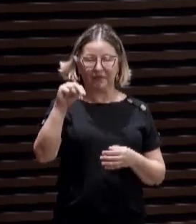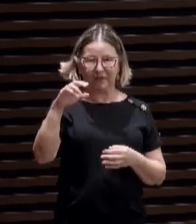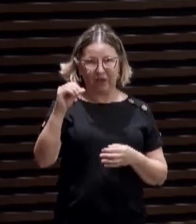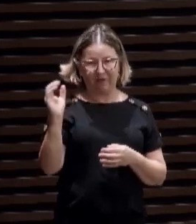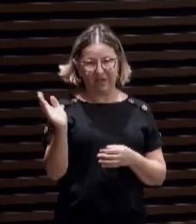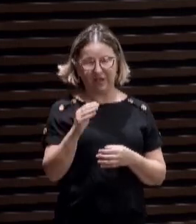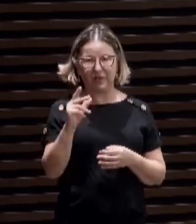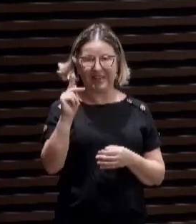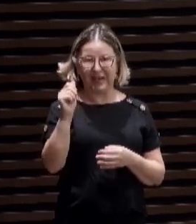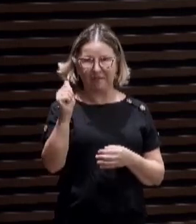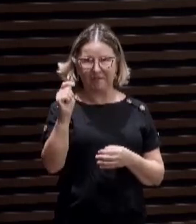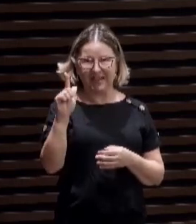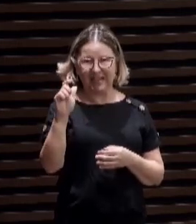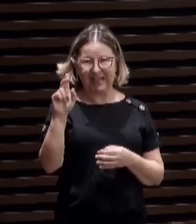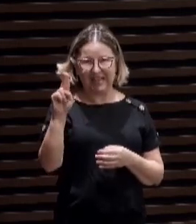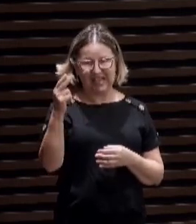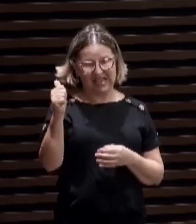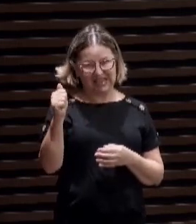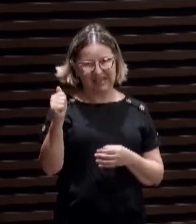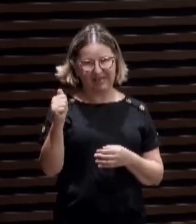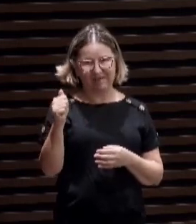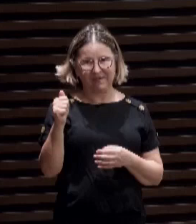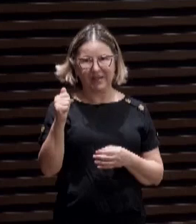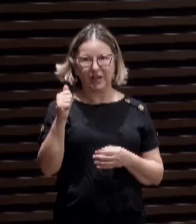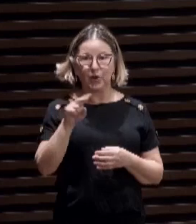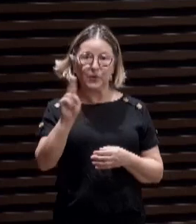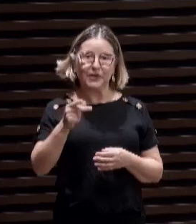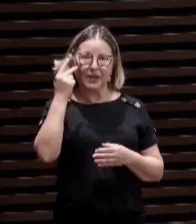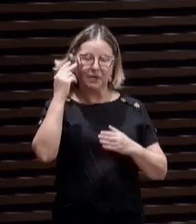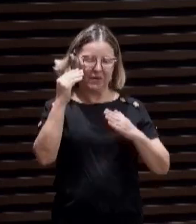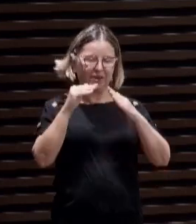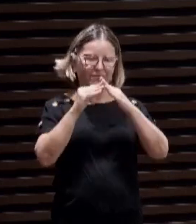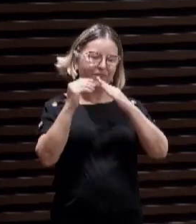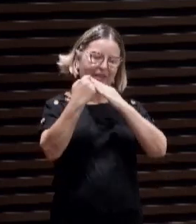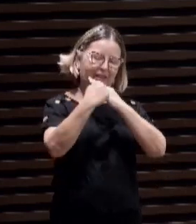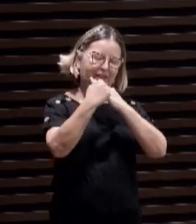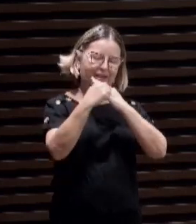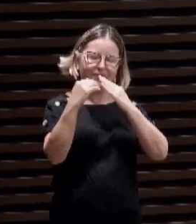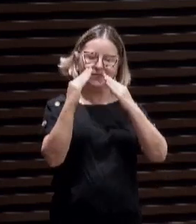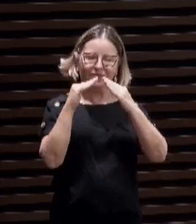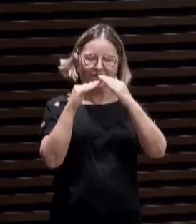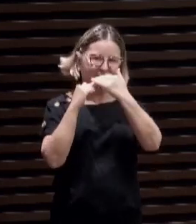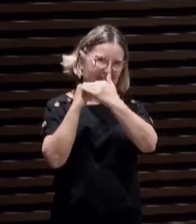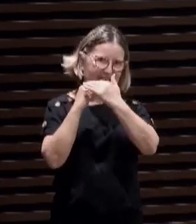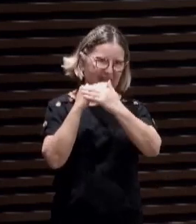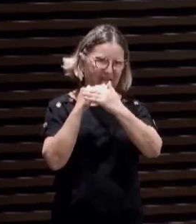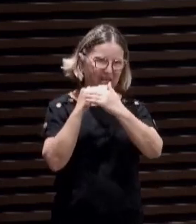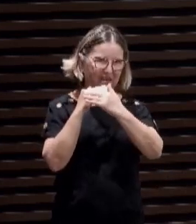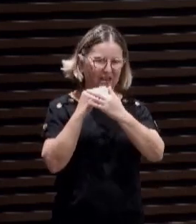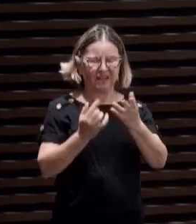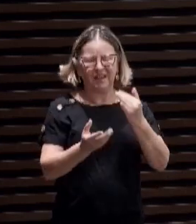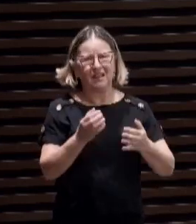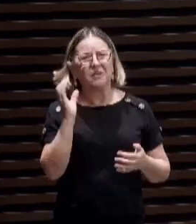ou como telhado numa construção, queimam prontamente se expostos ao fogo.